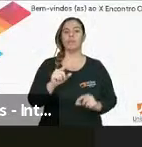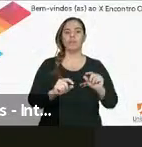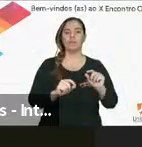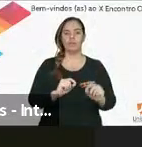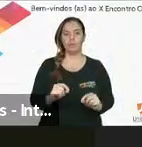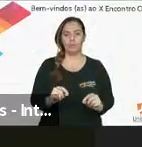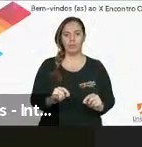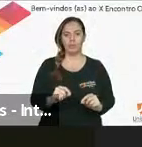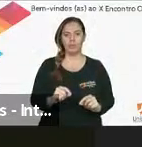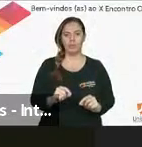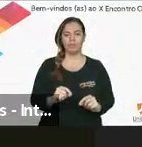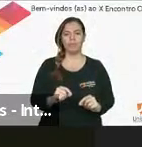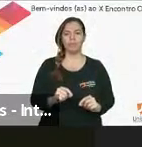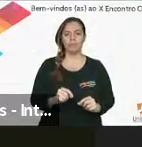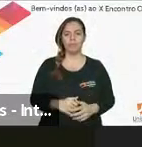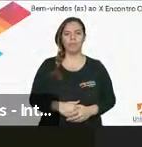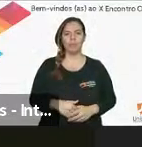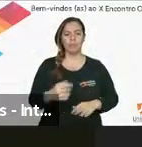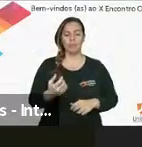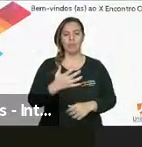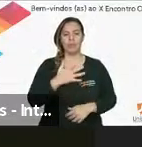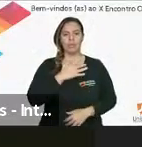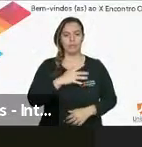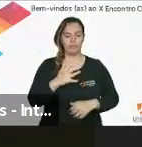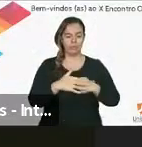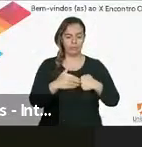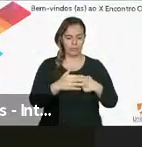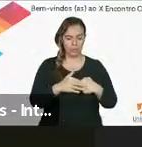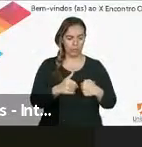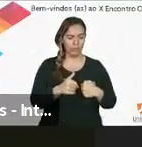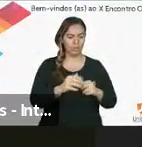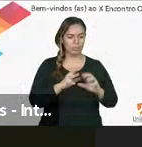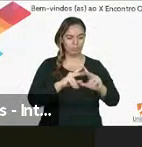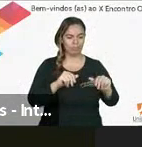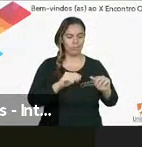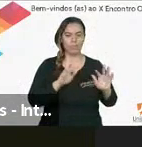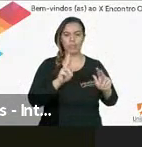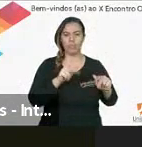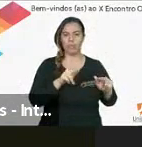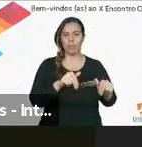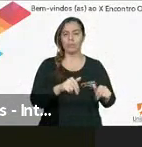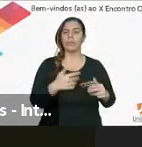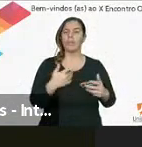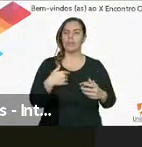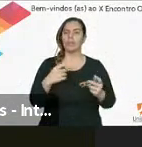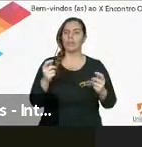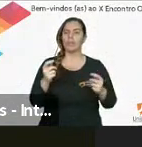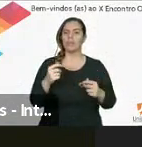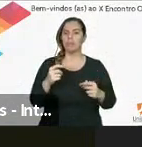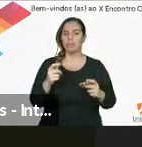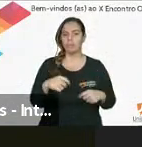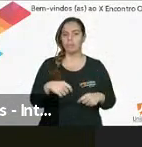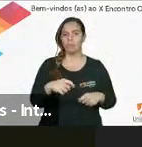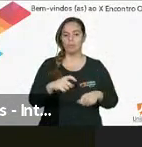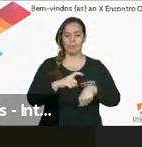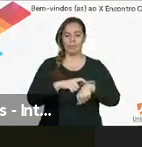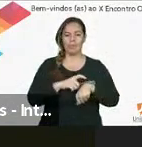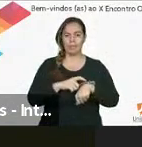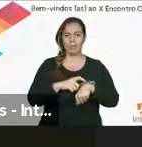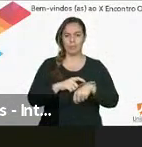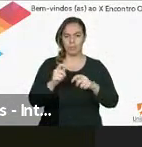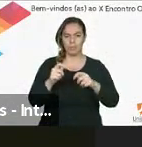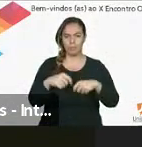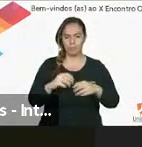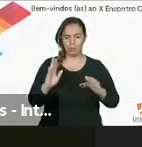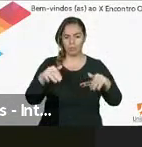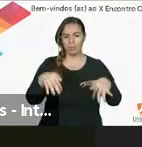era sem perder a ternura jamais. Eu posso, Márcia, qual está o meu tempo? Eu posso terminar